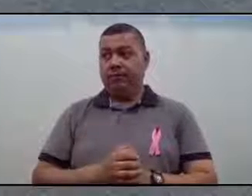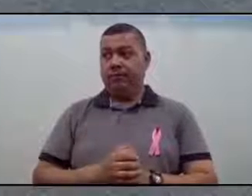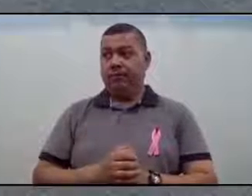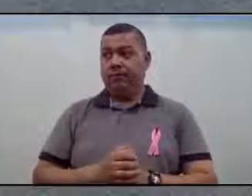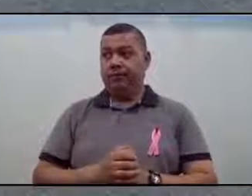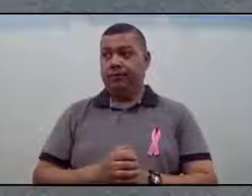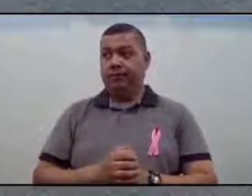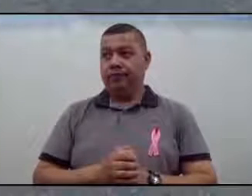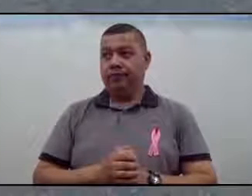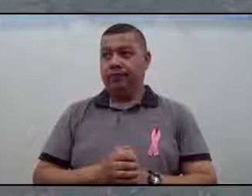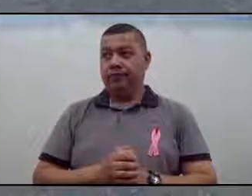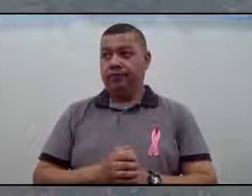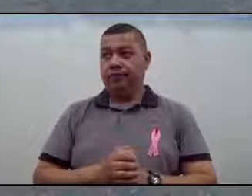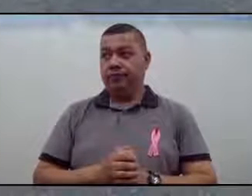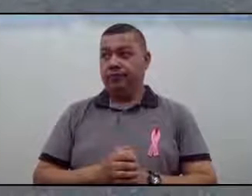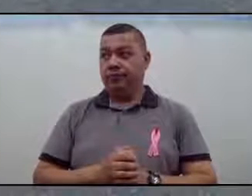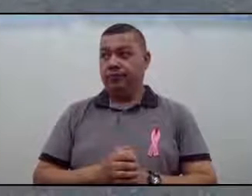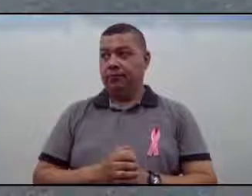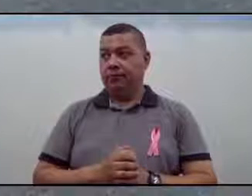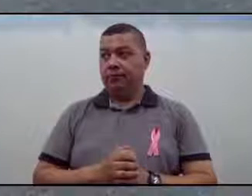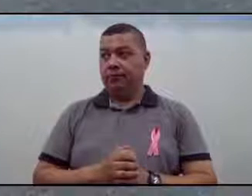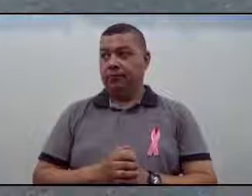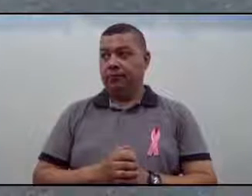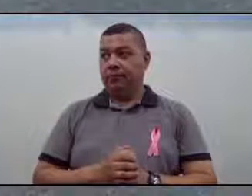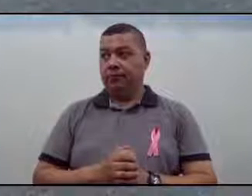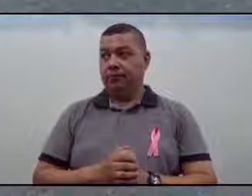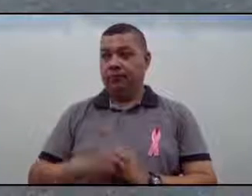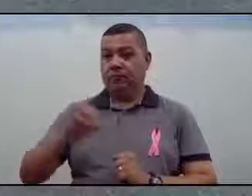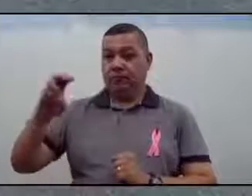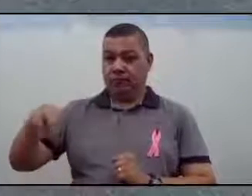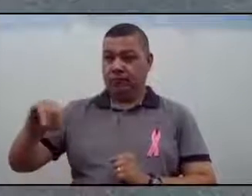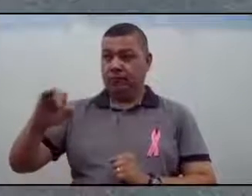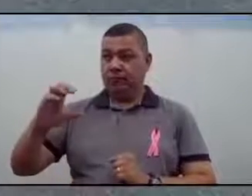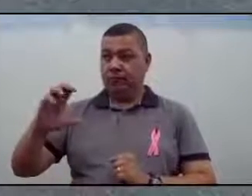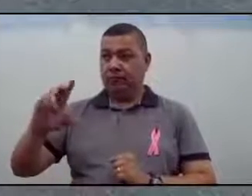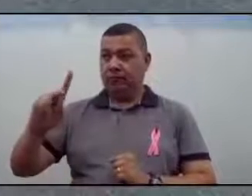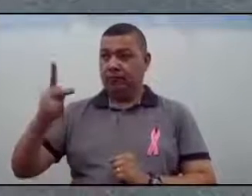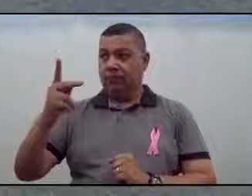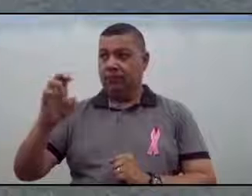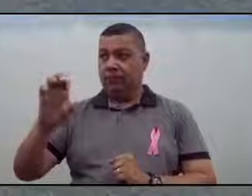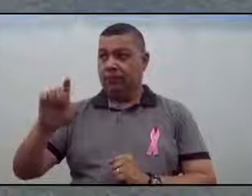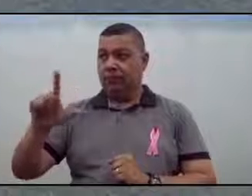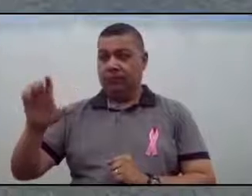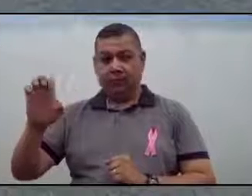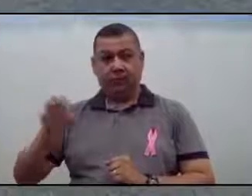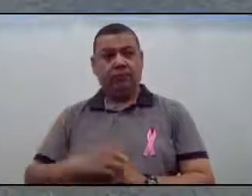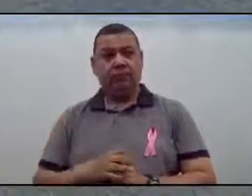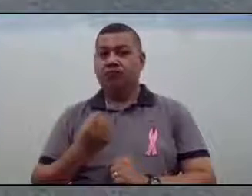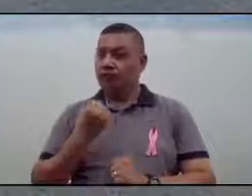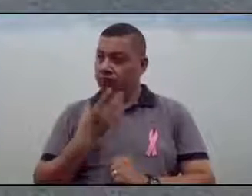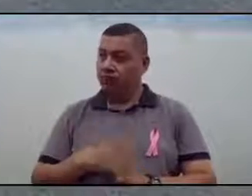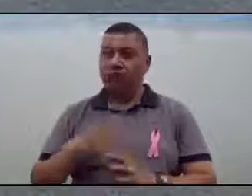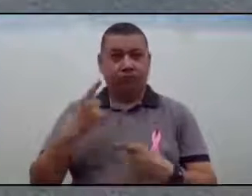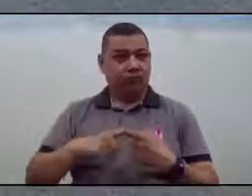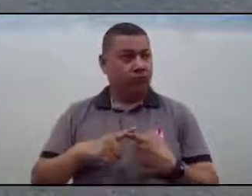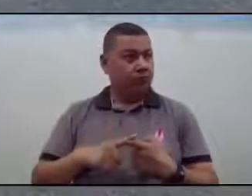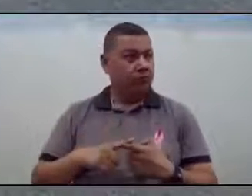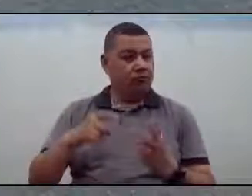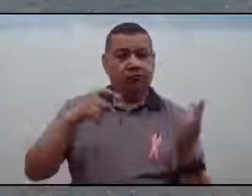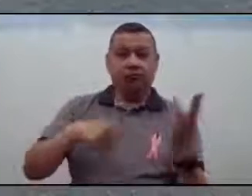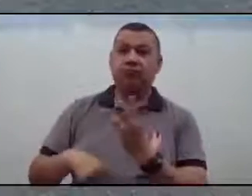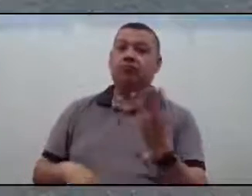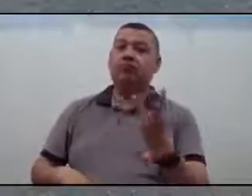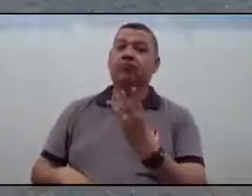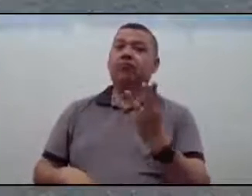Meu Deus, fugiu o nome da secretária. Michele Pavani. Tá? Parabéns a essas 3 secretarias que